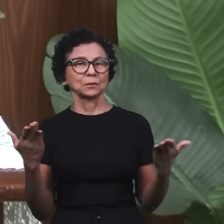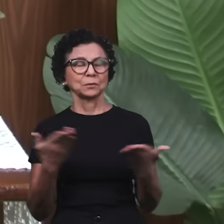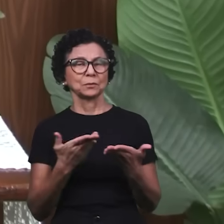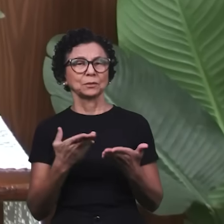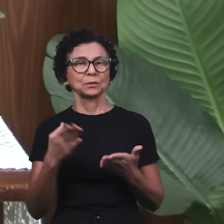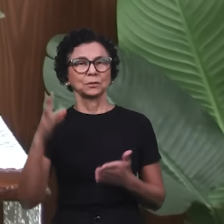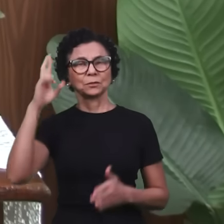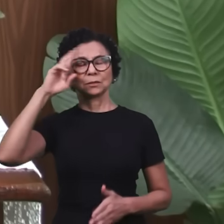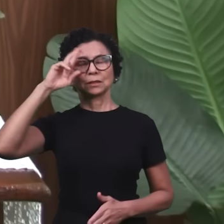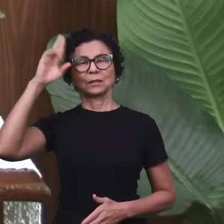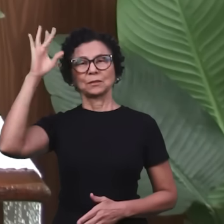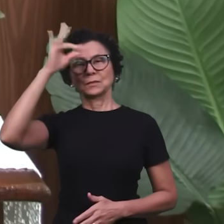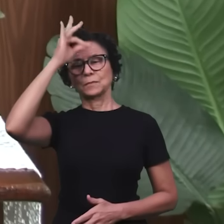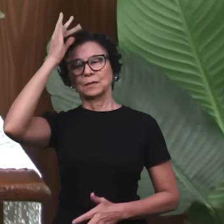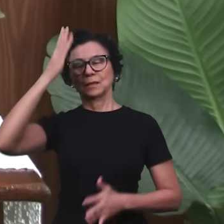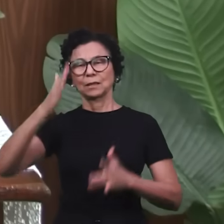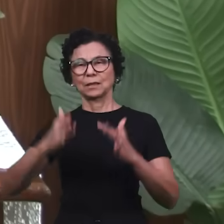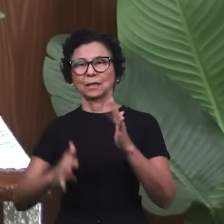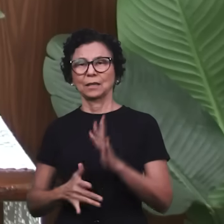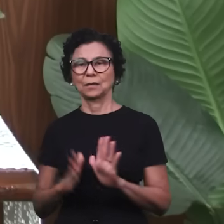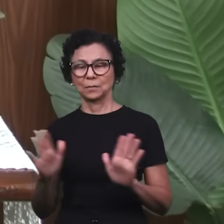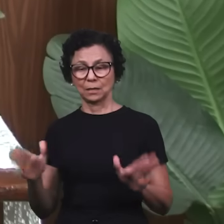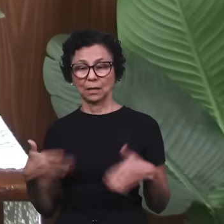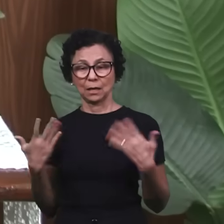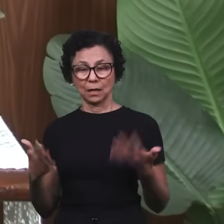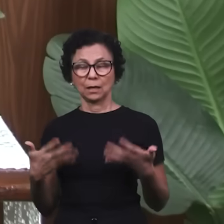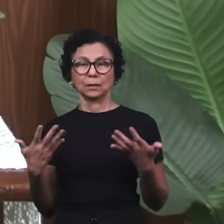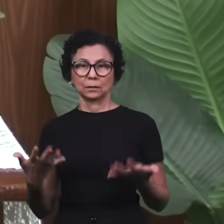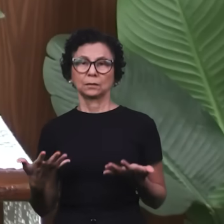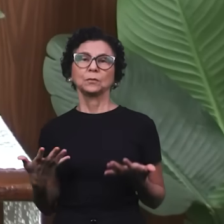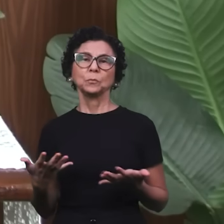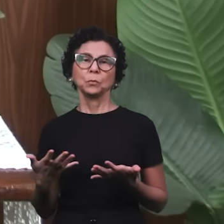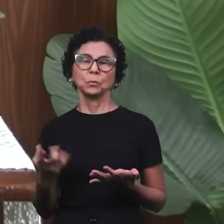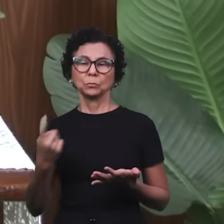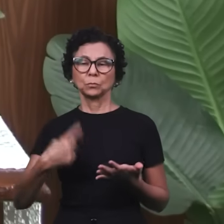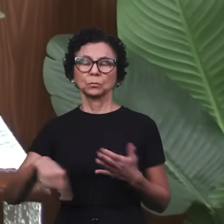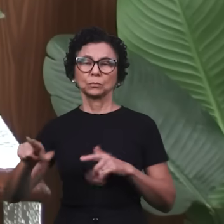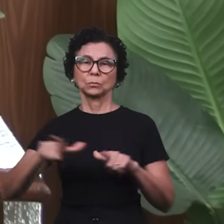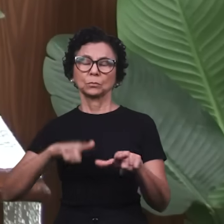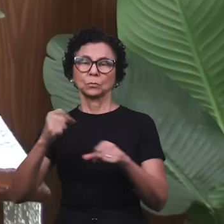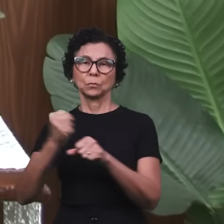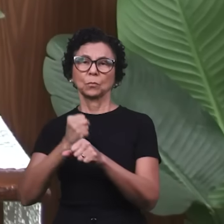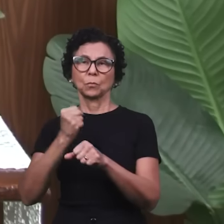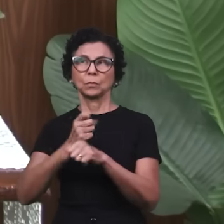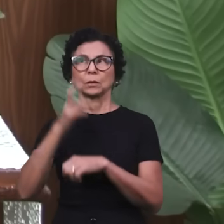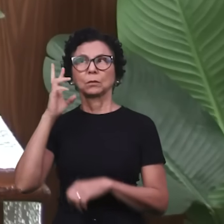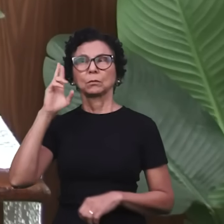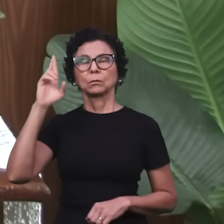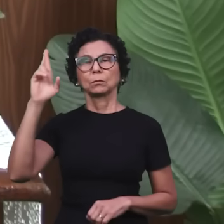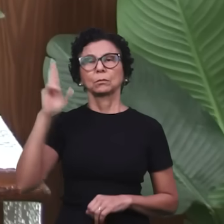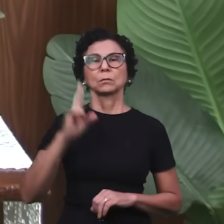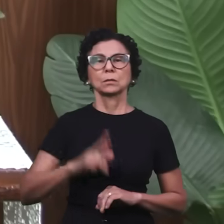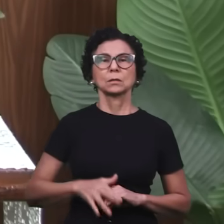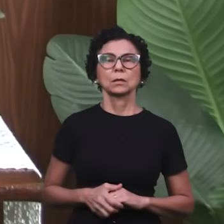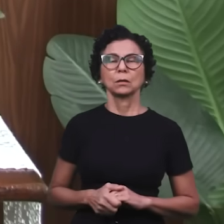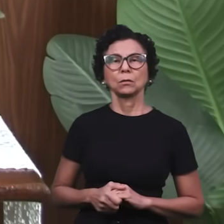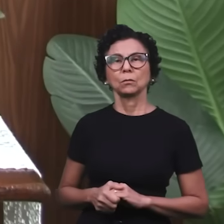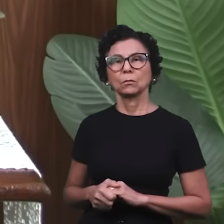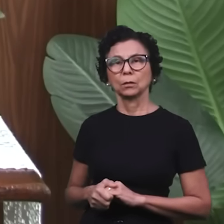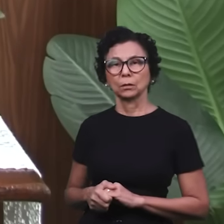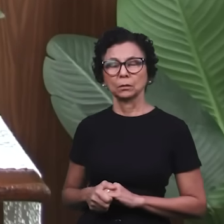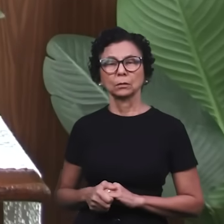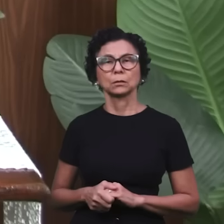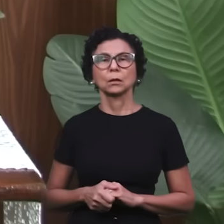Santo para nos ressuscitar, para que possamos fazer a obra, e isto será notório para muitos na